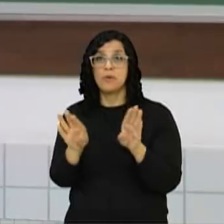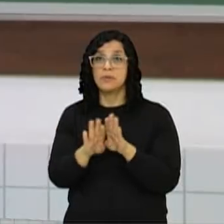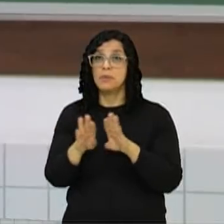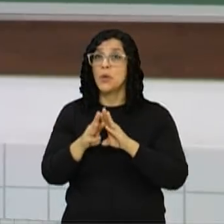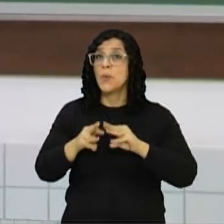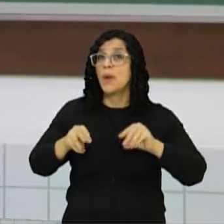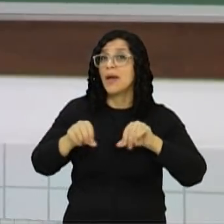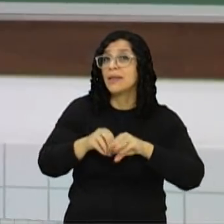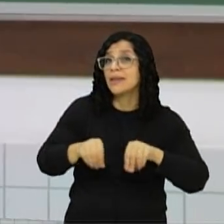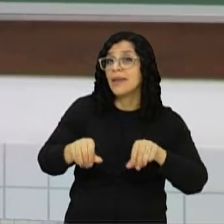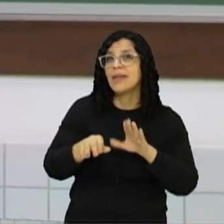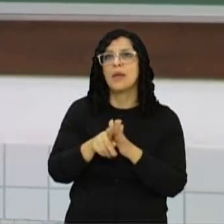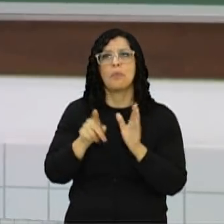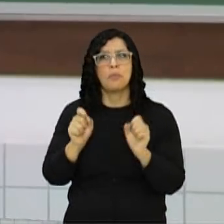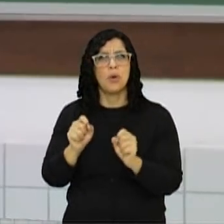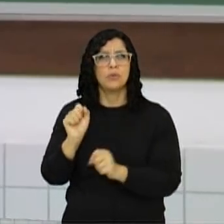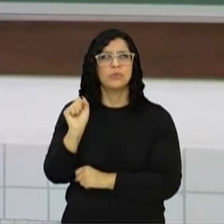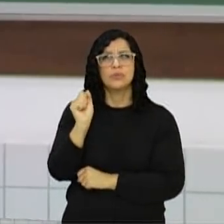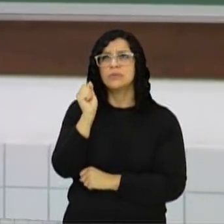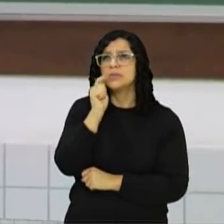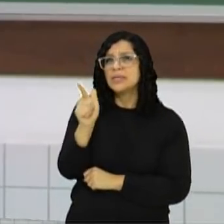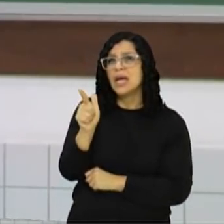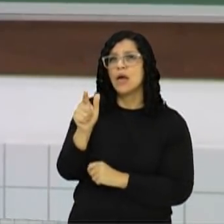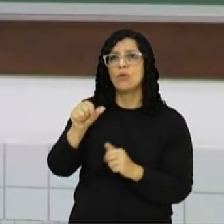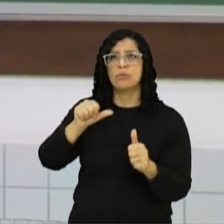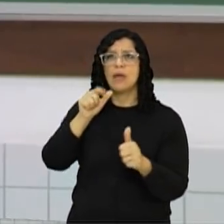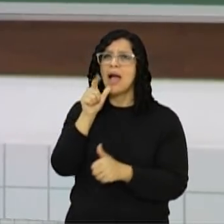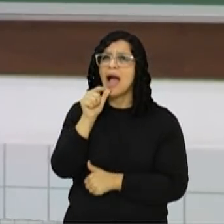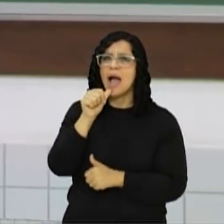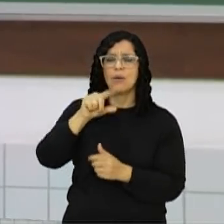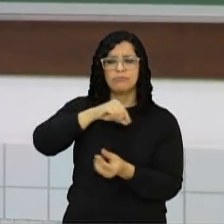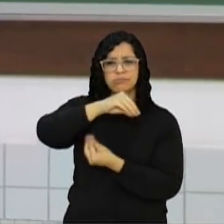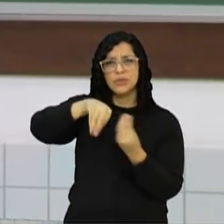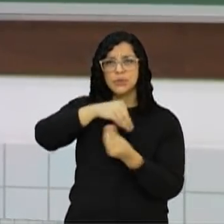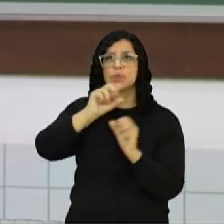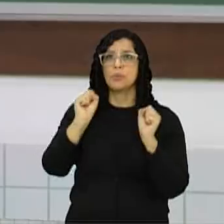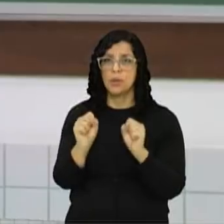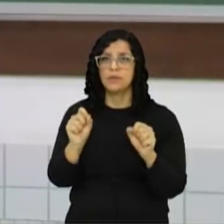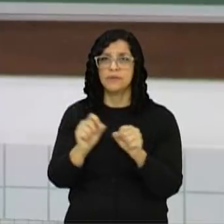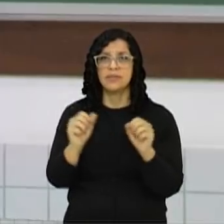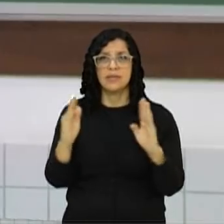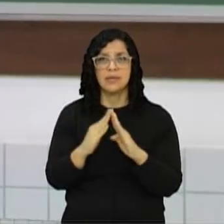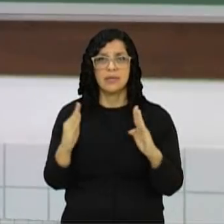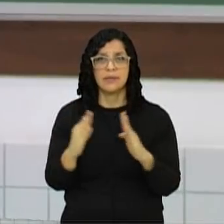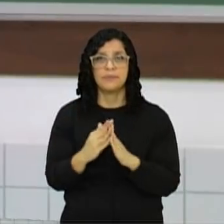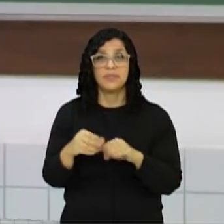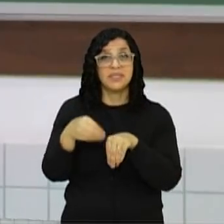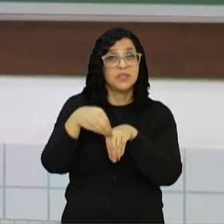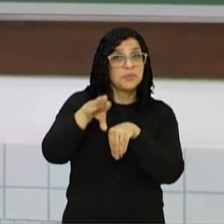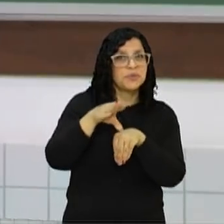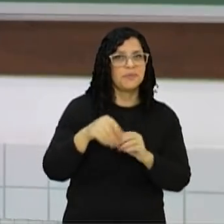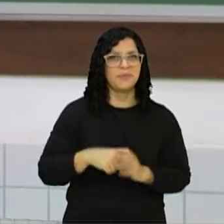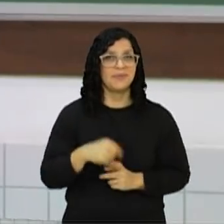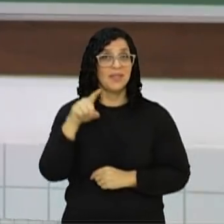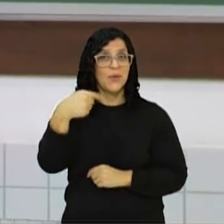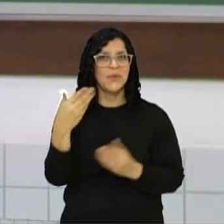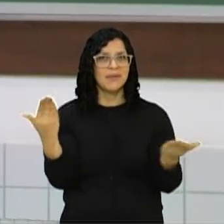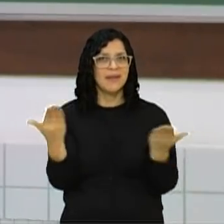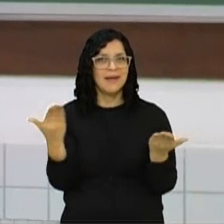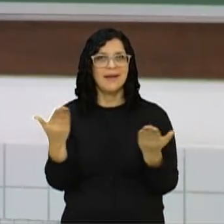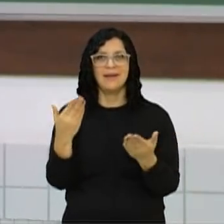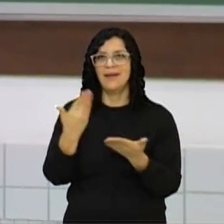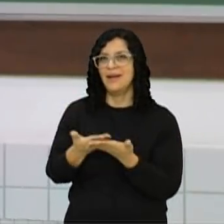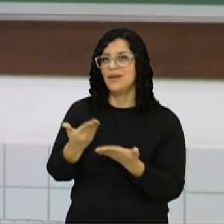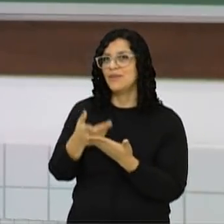com areia, com sal, com a água. Essas você pode fazer. Vou dar um spoiler. Na próxima